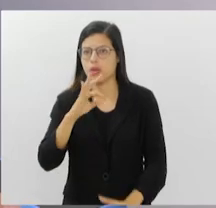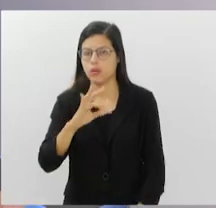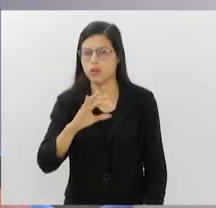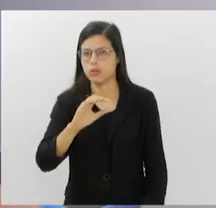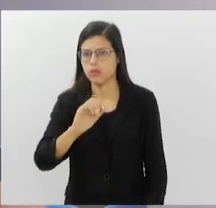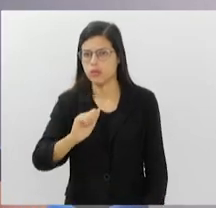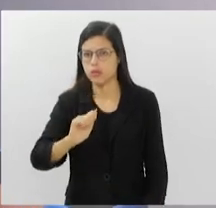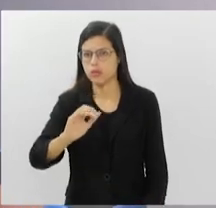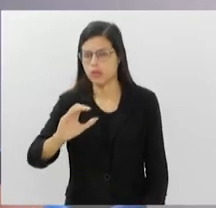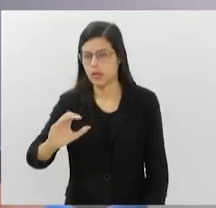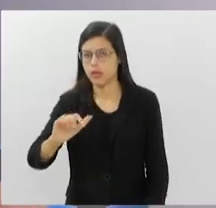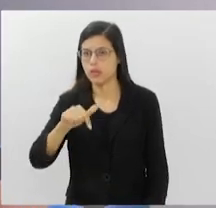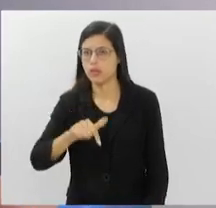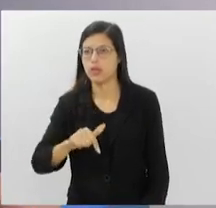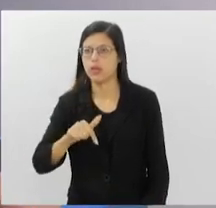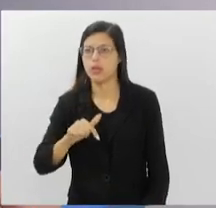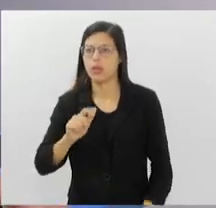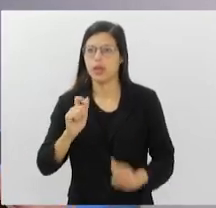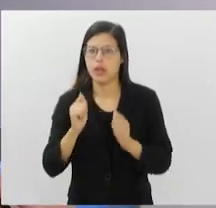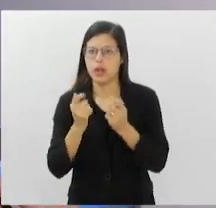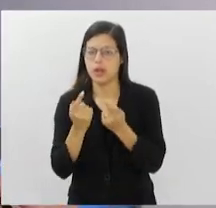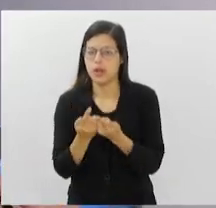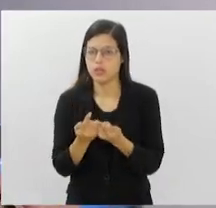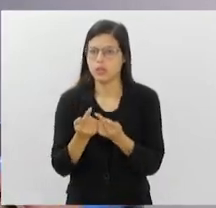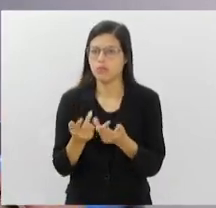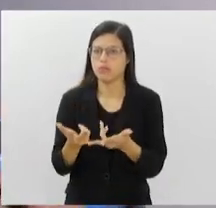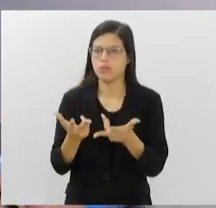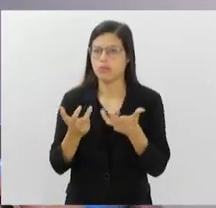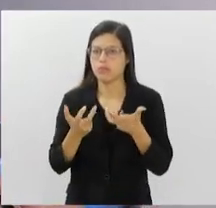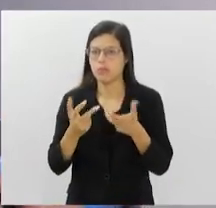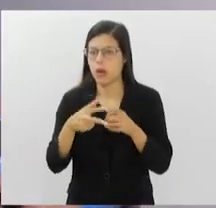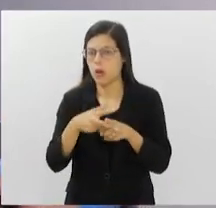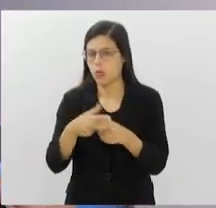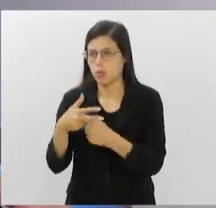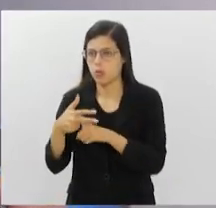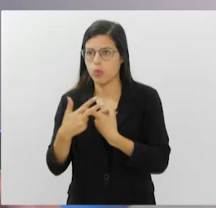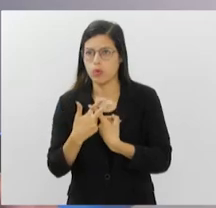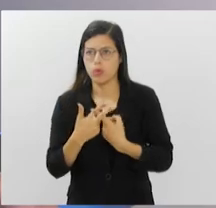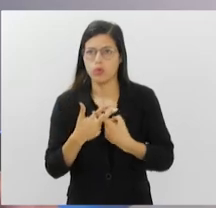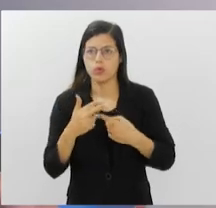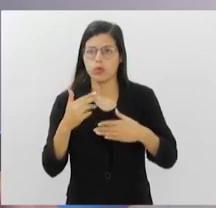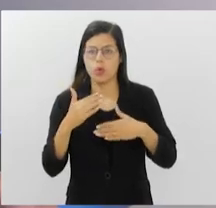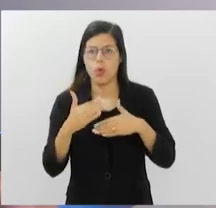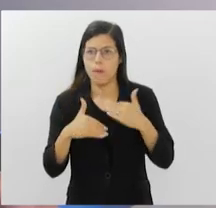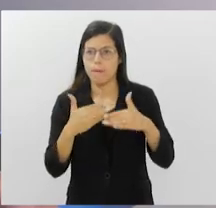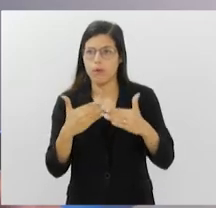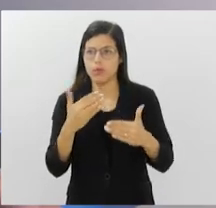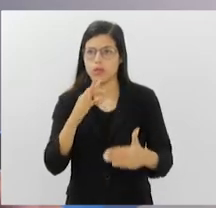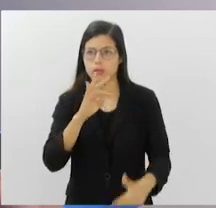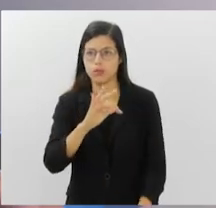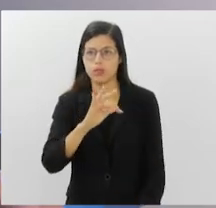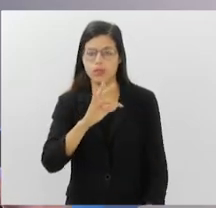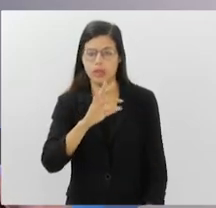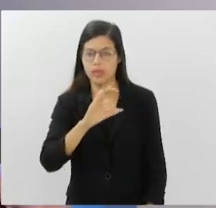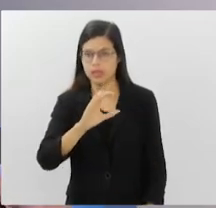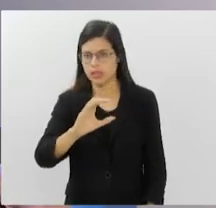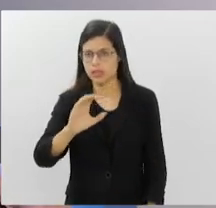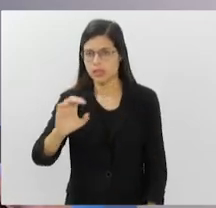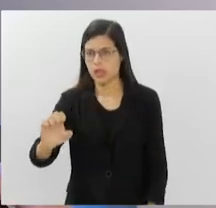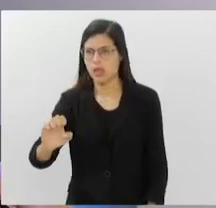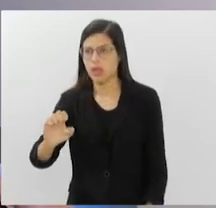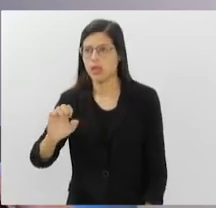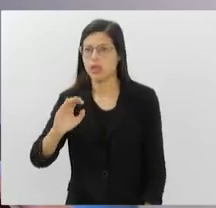Alerj reconhece a GRAM como genérica. Para consertar tudo isso, em um processo no TCE. O processo TCE que está em curso já